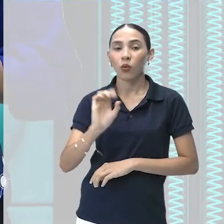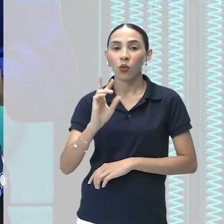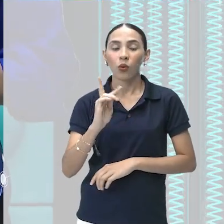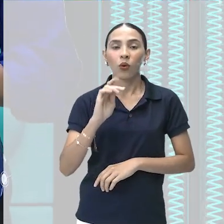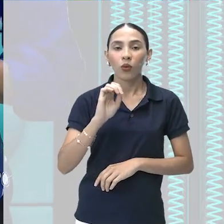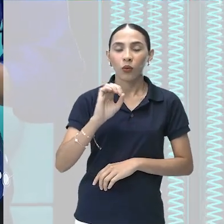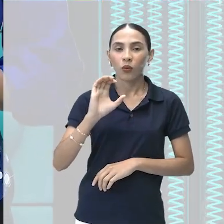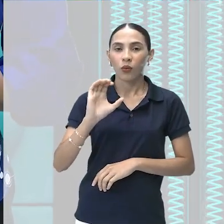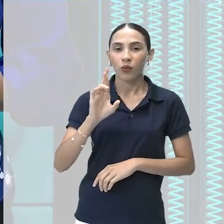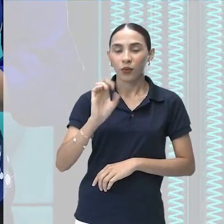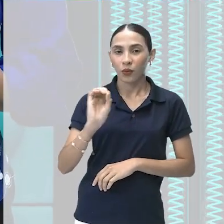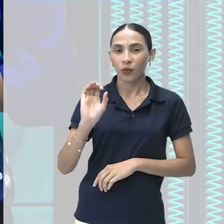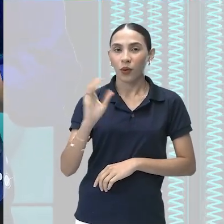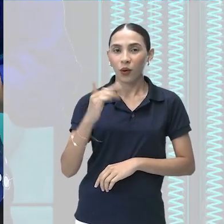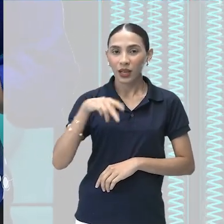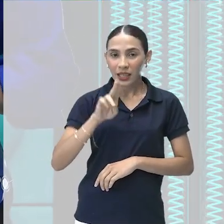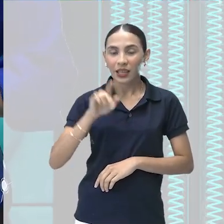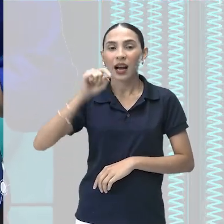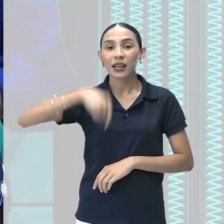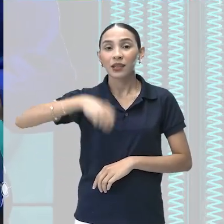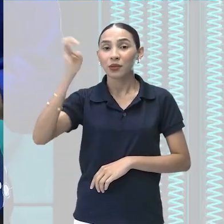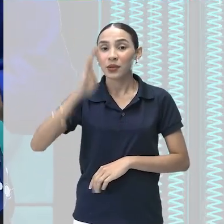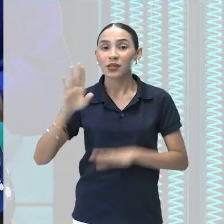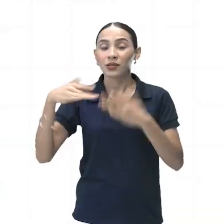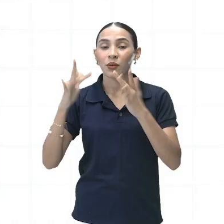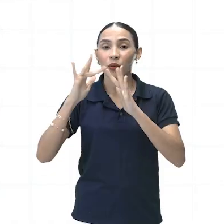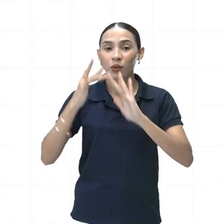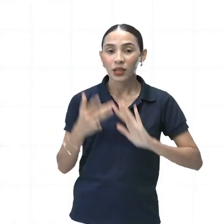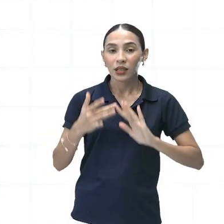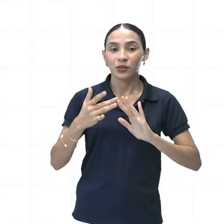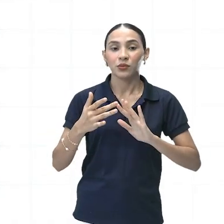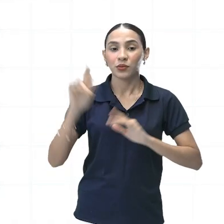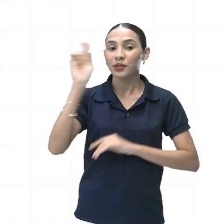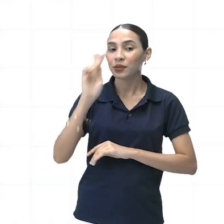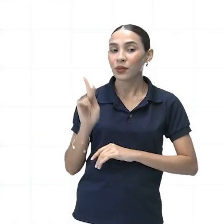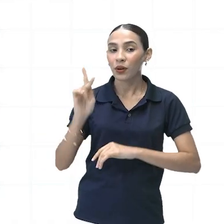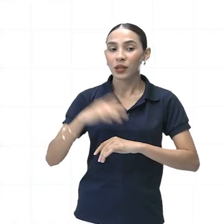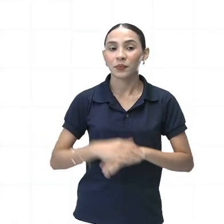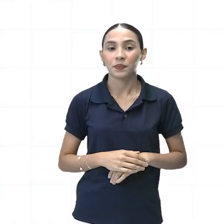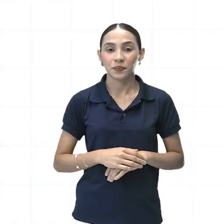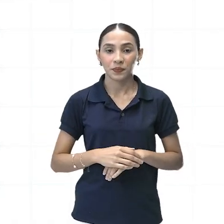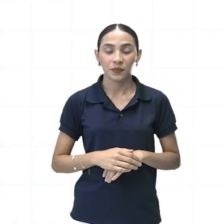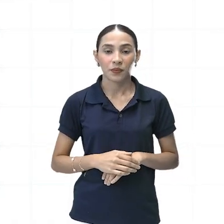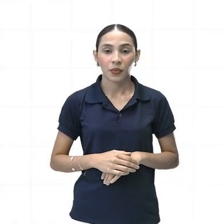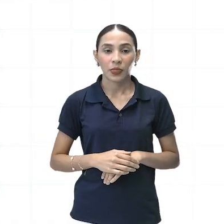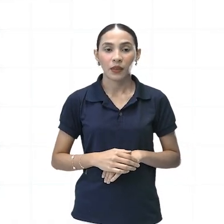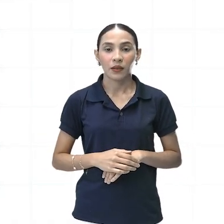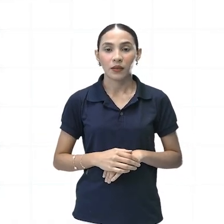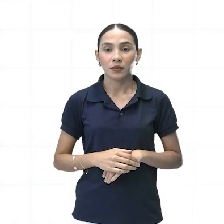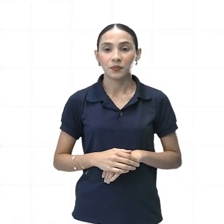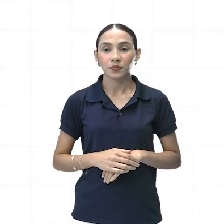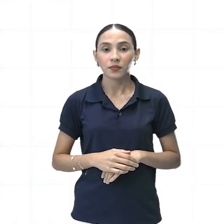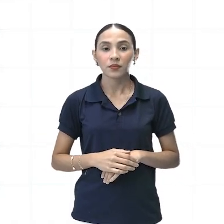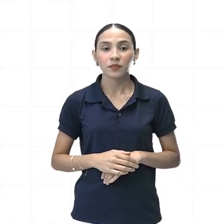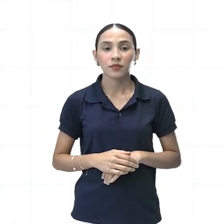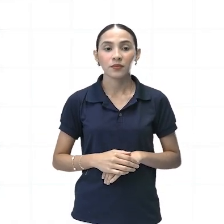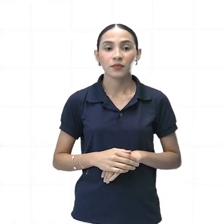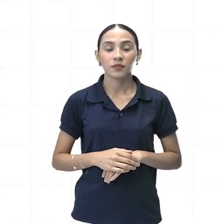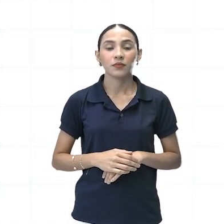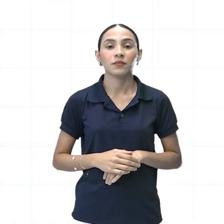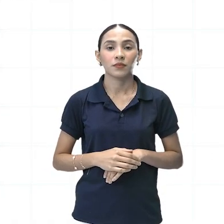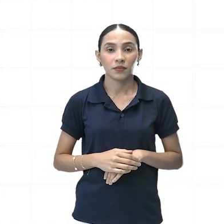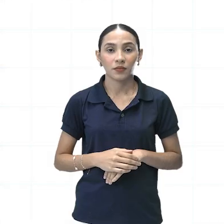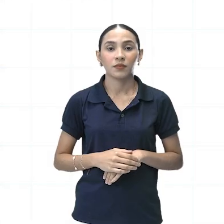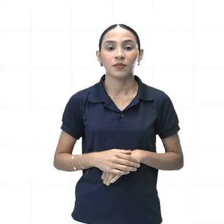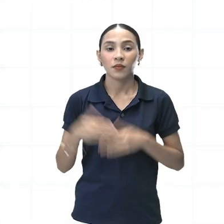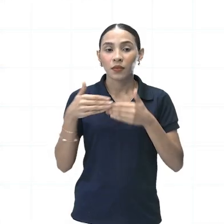sobre o contexto histórico da Jovem Guarda aqui no Brasil. Então, ela surgiu durante